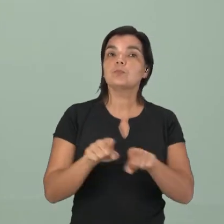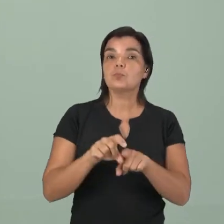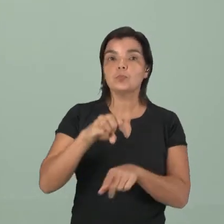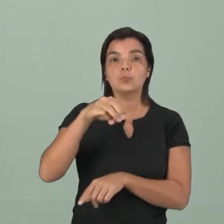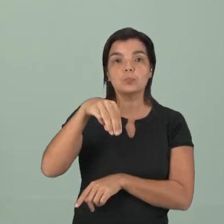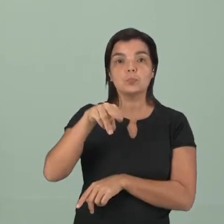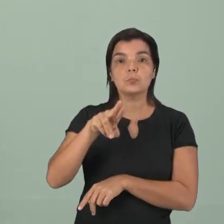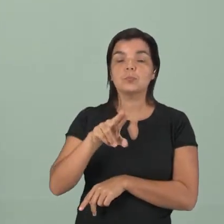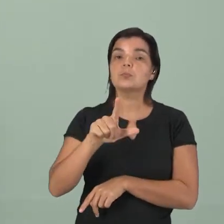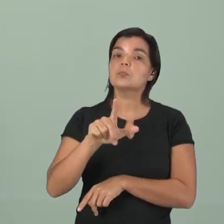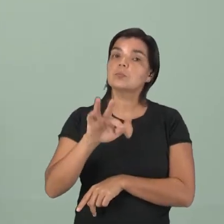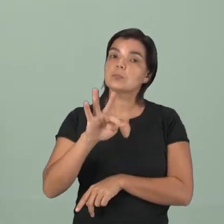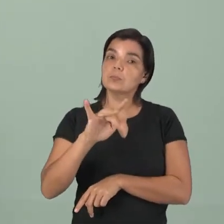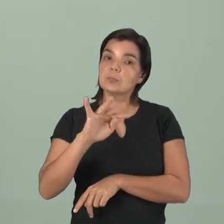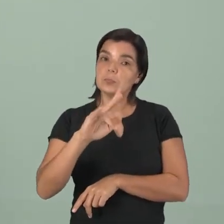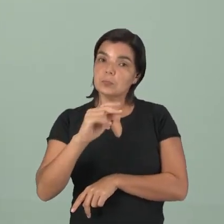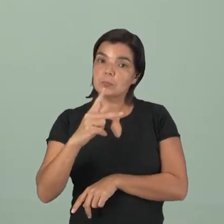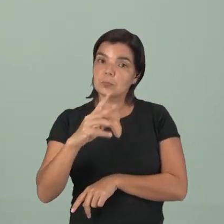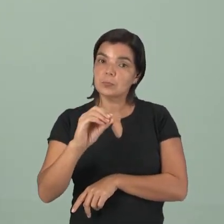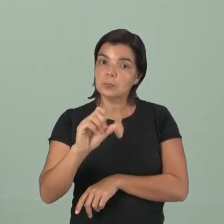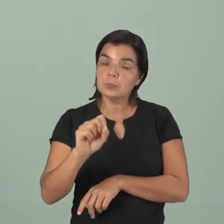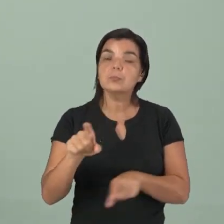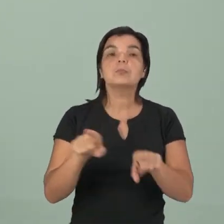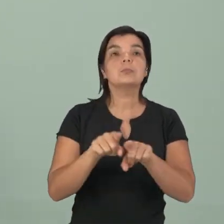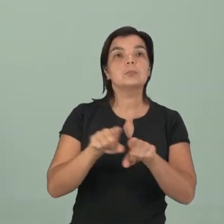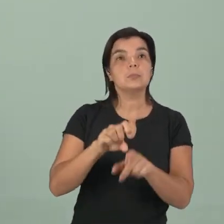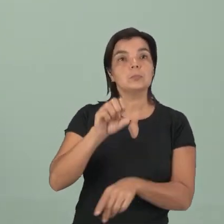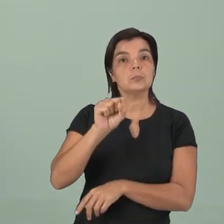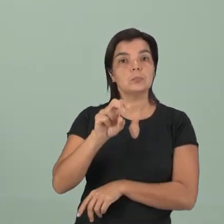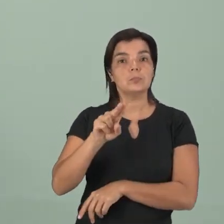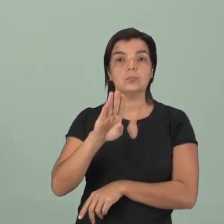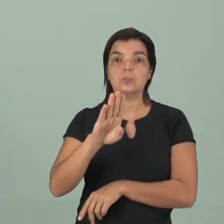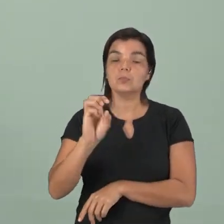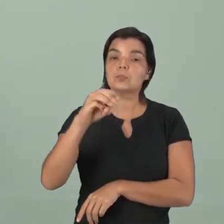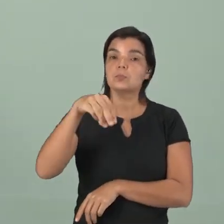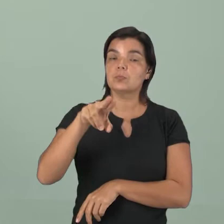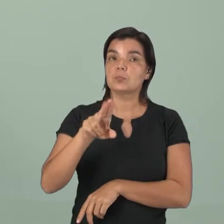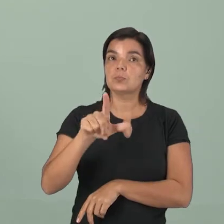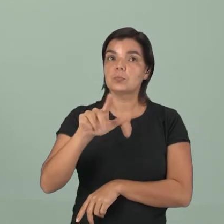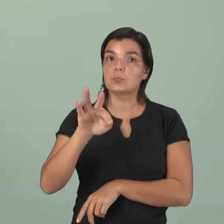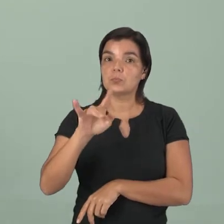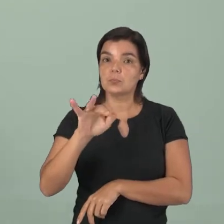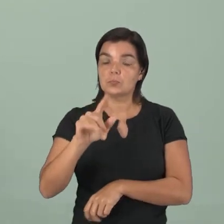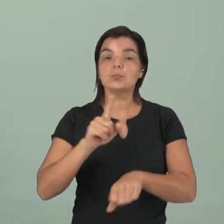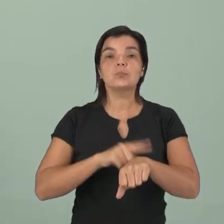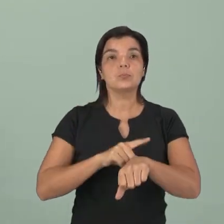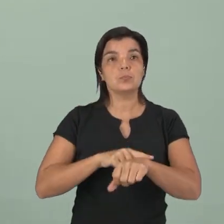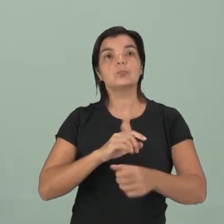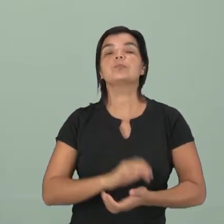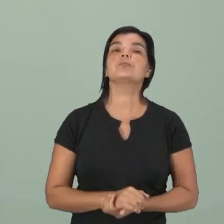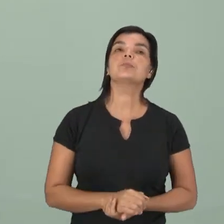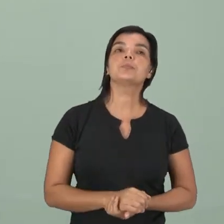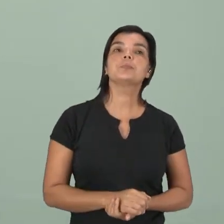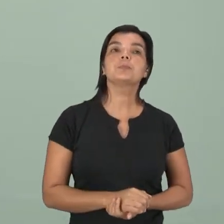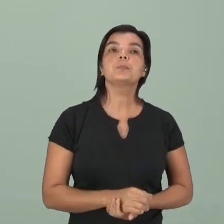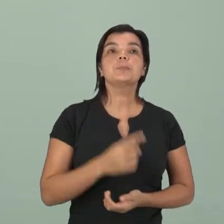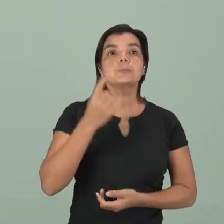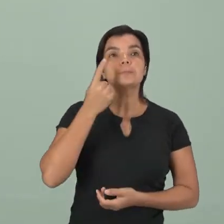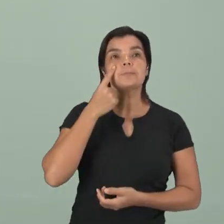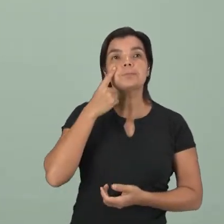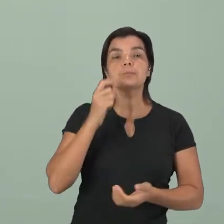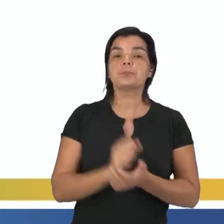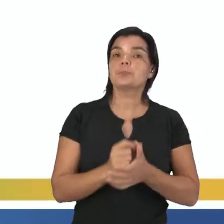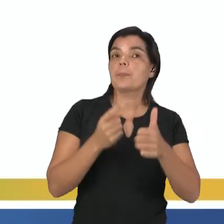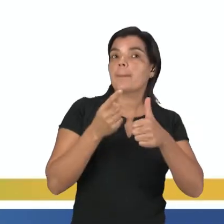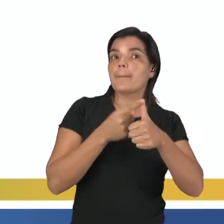seus múltiplos e submúltiplos de tempo. Lembrando, múltiplos são maiores, submúltiplos são menores. E aqui